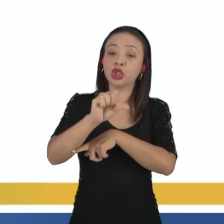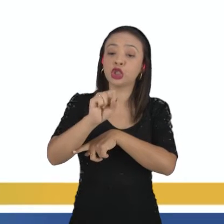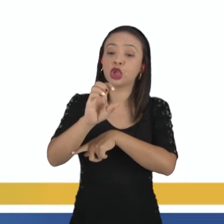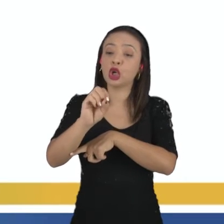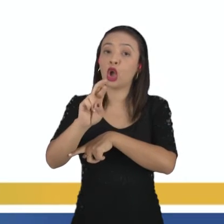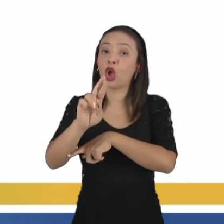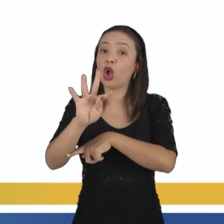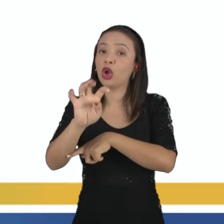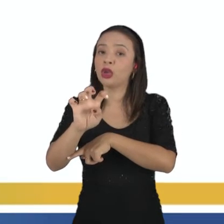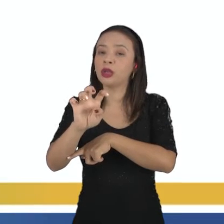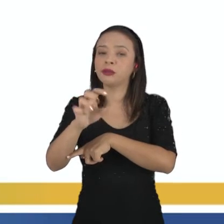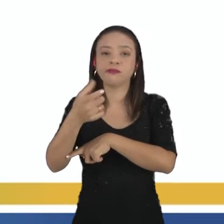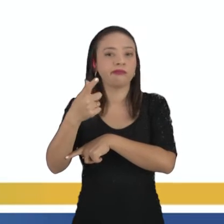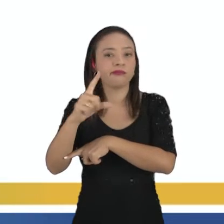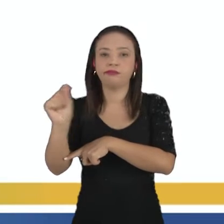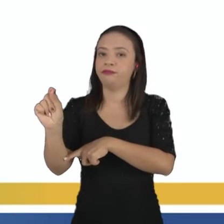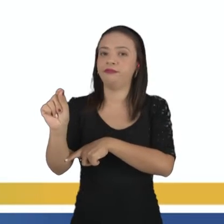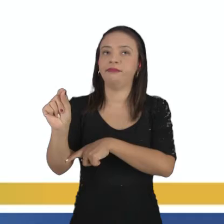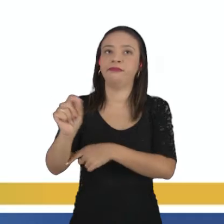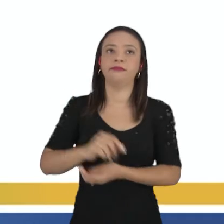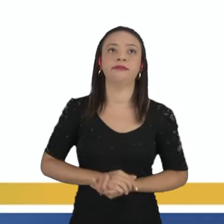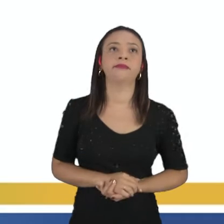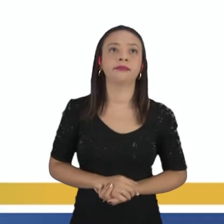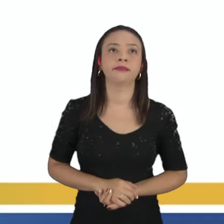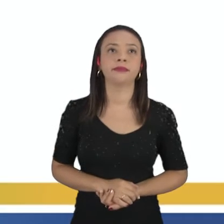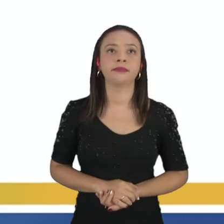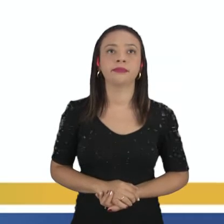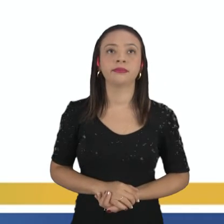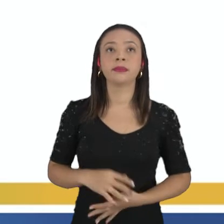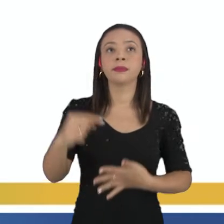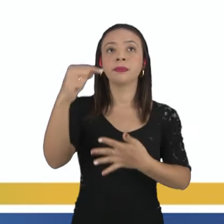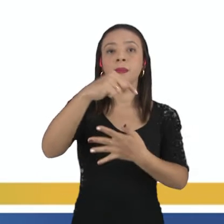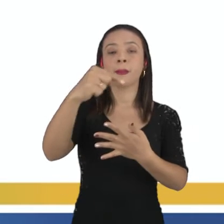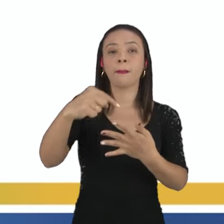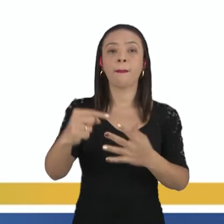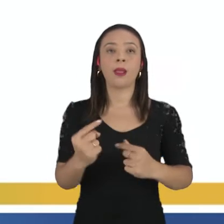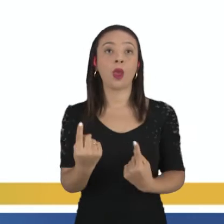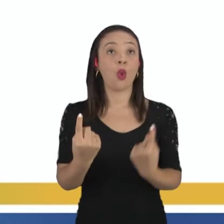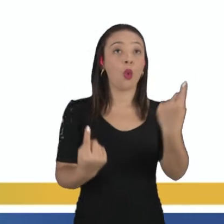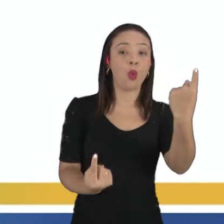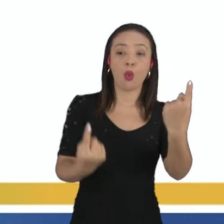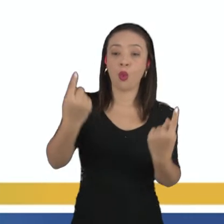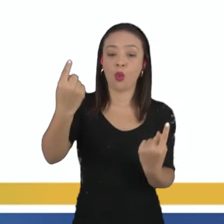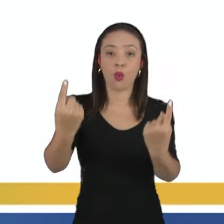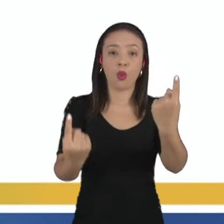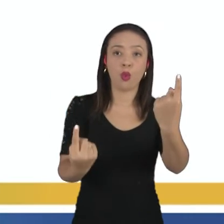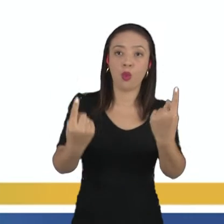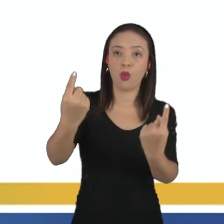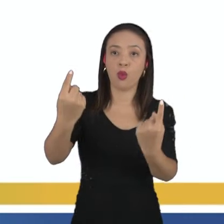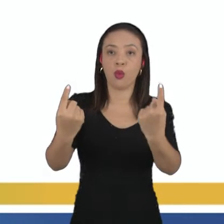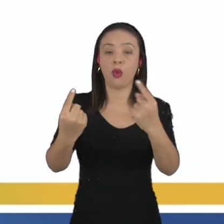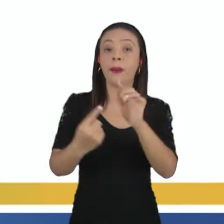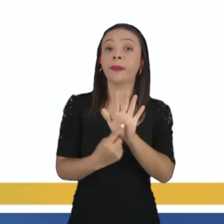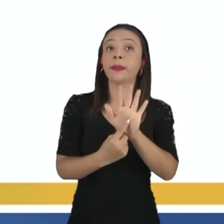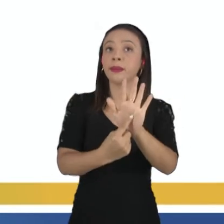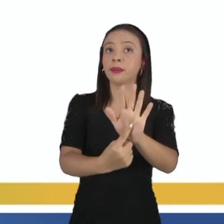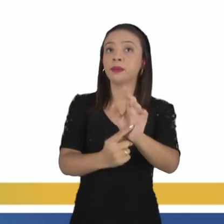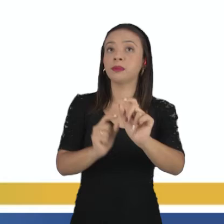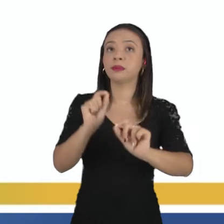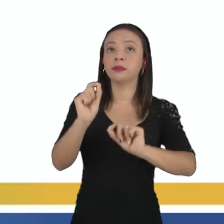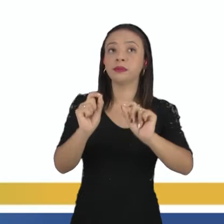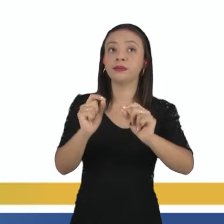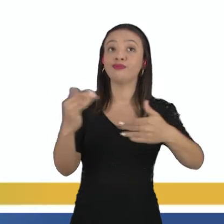saí. Próximo operador, operador de alternância. São os que apresentam